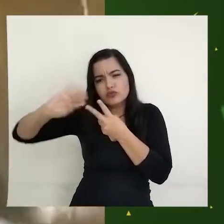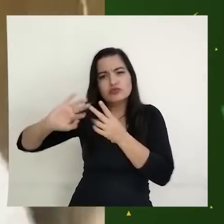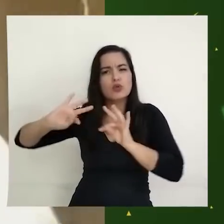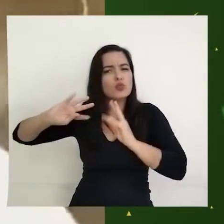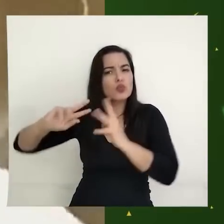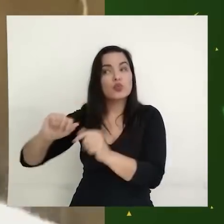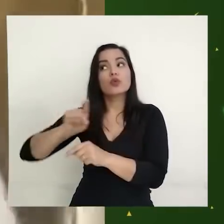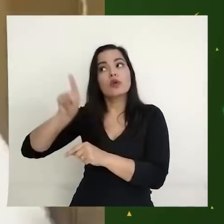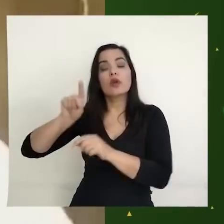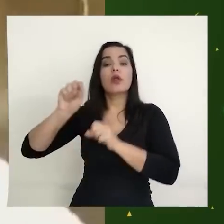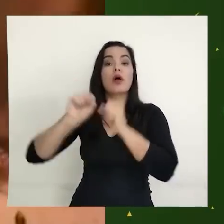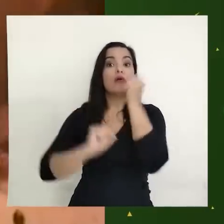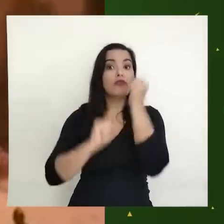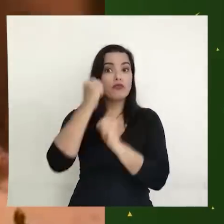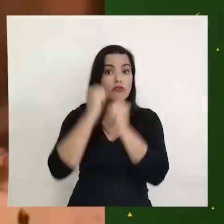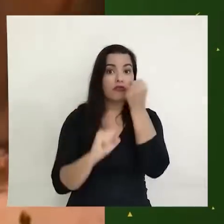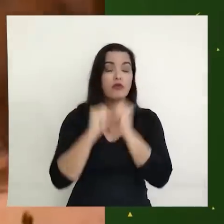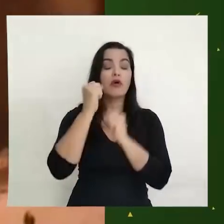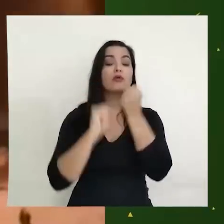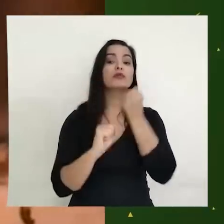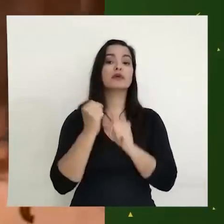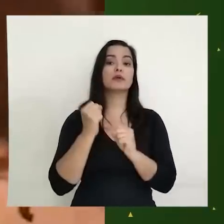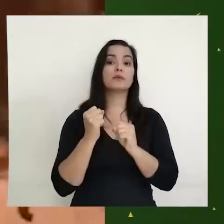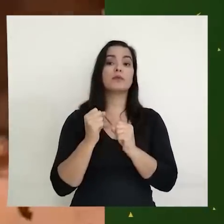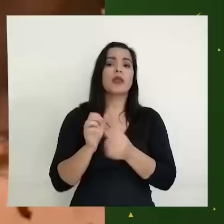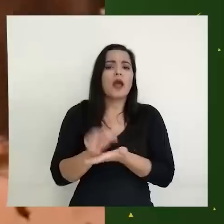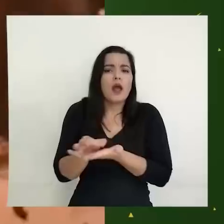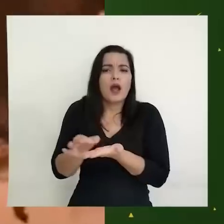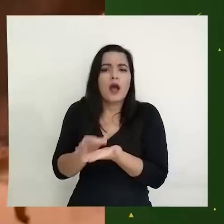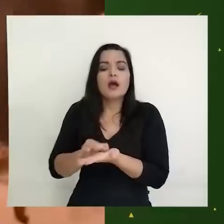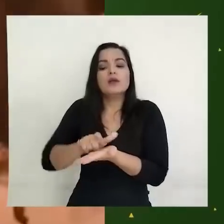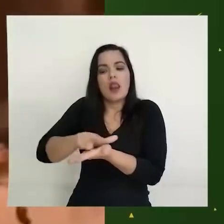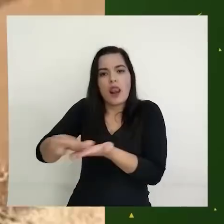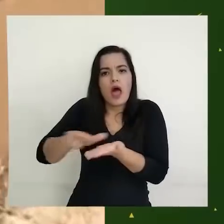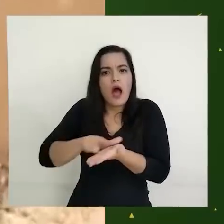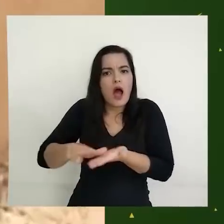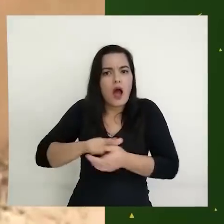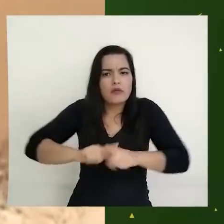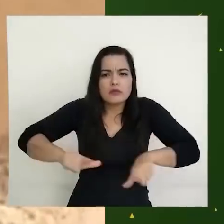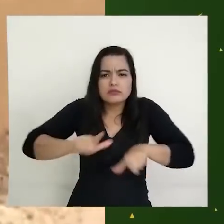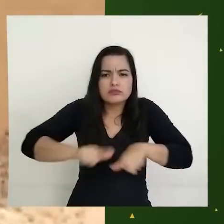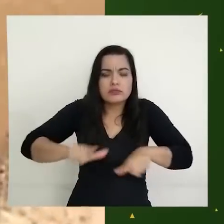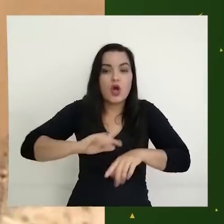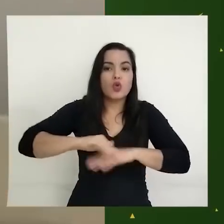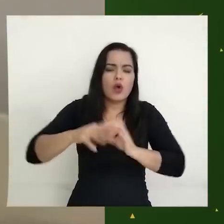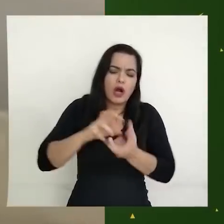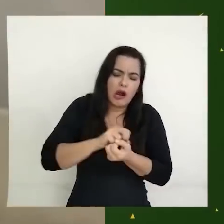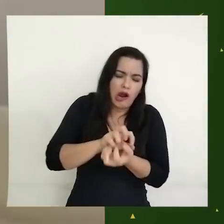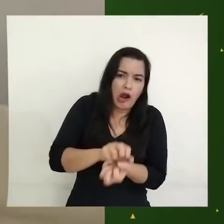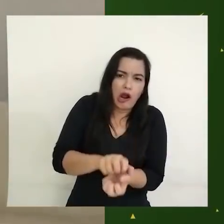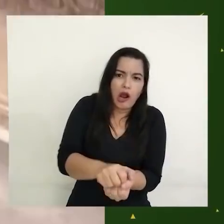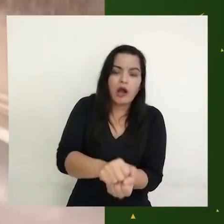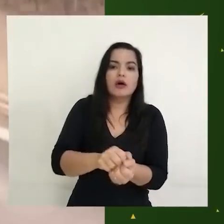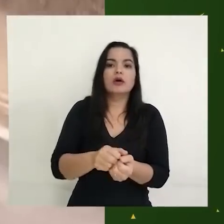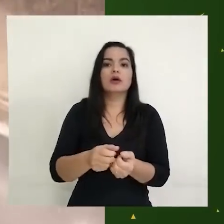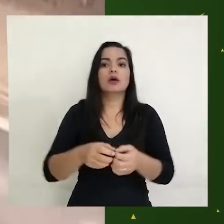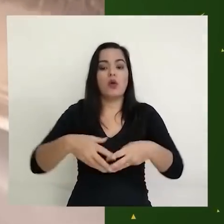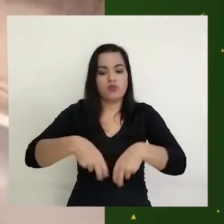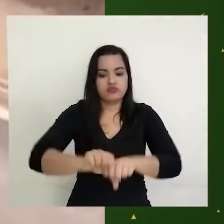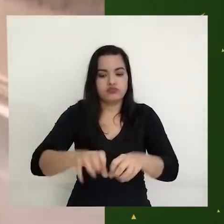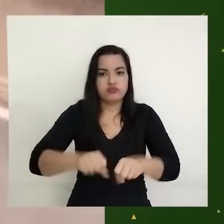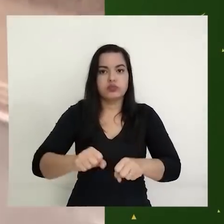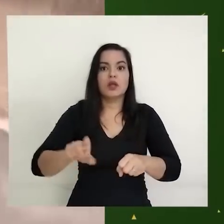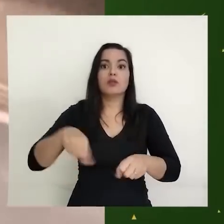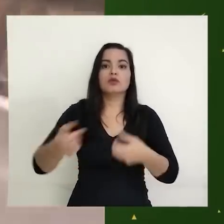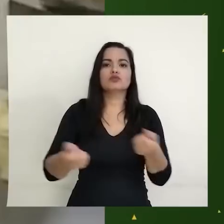Na fábrica, os grãos de trigo foram lavados, triturados, moídos e